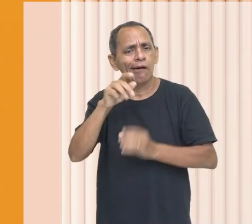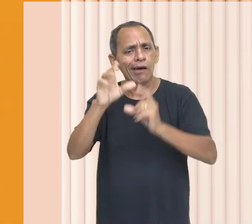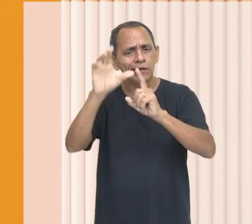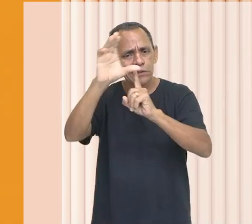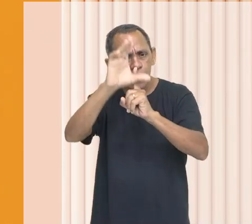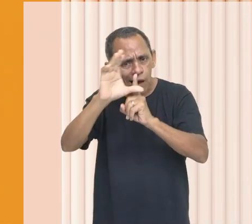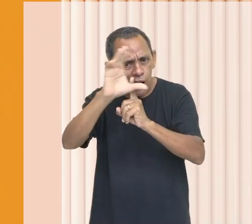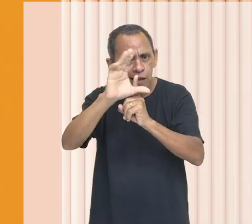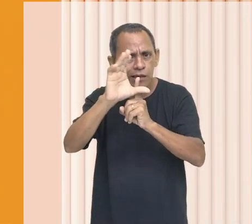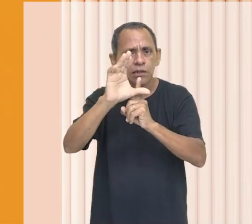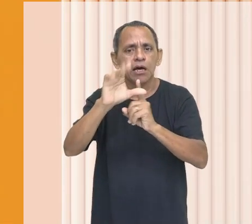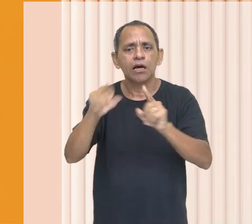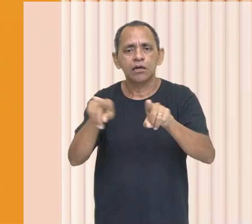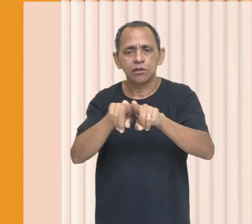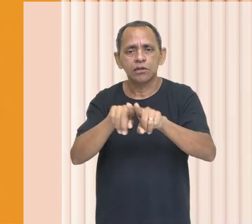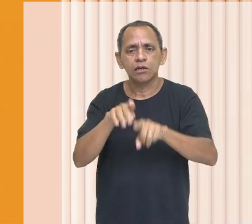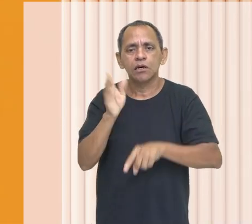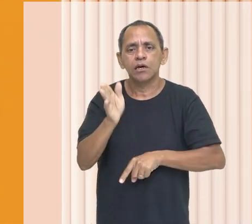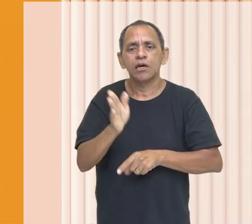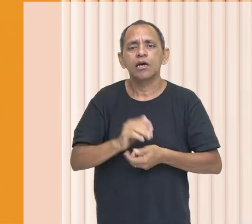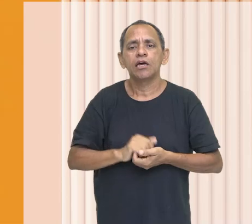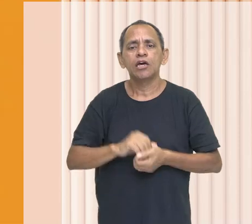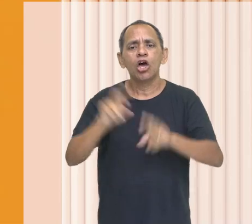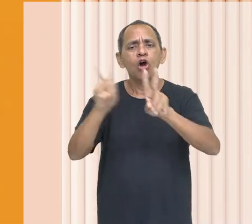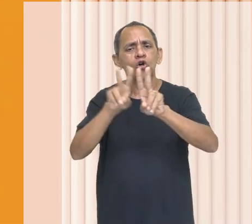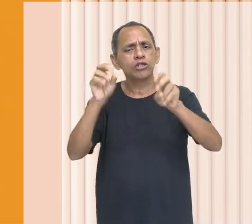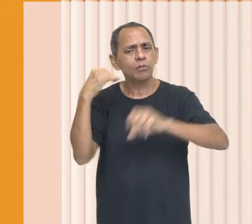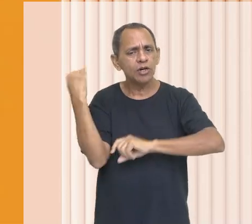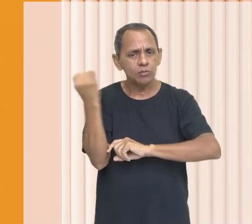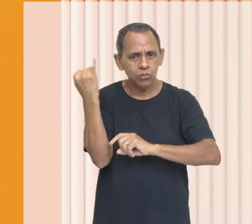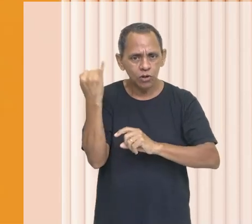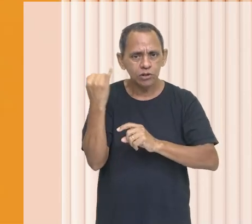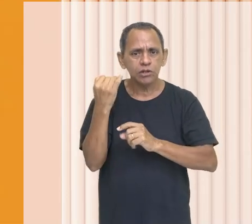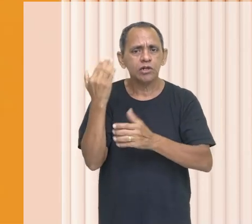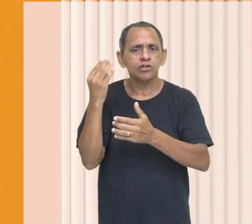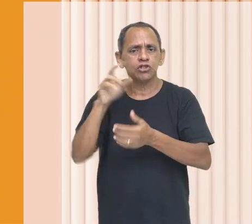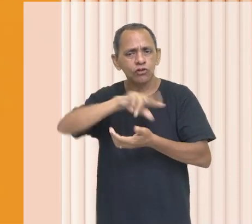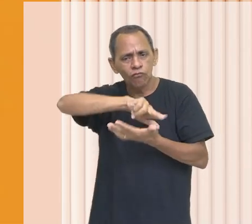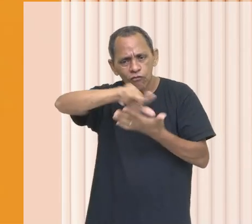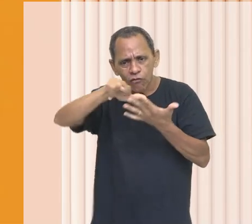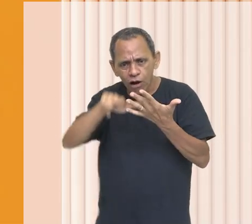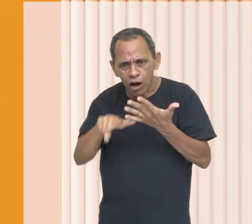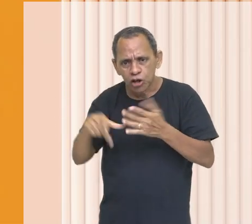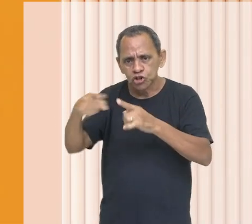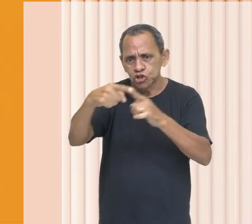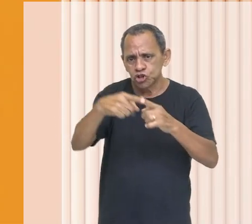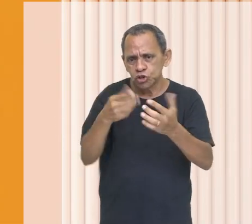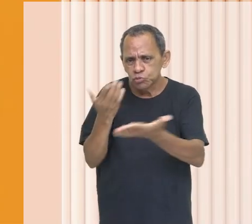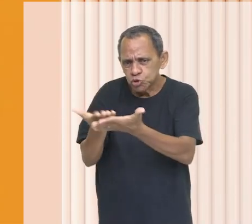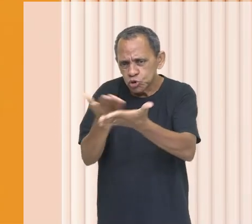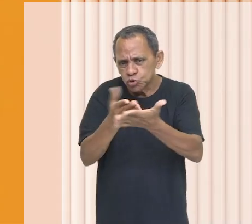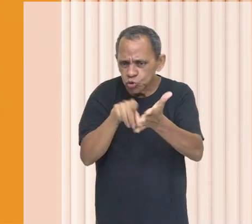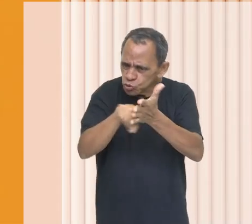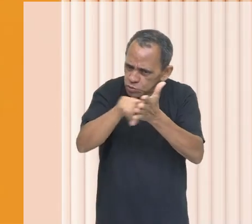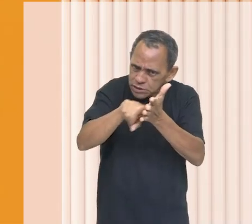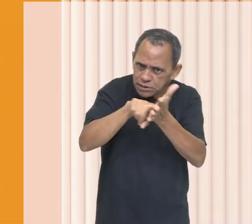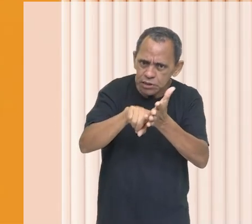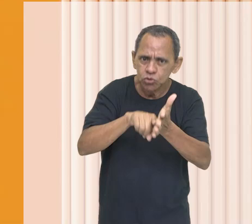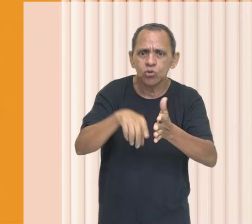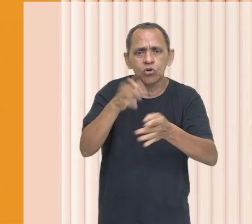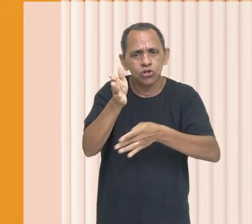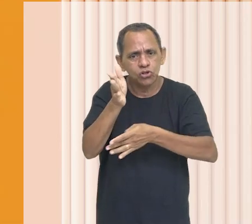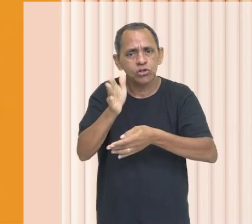é palco, vamos dizer assim, de muitos estudos, né? Os cientistas,